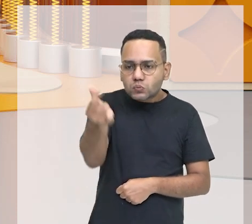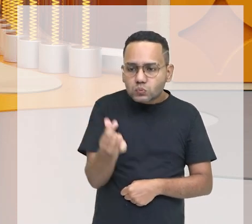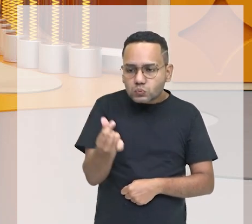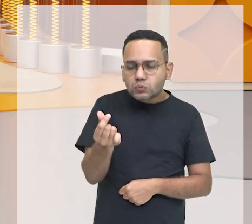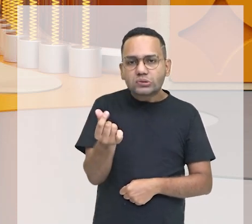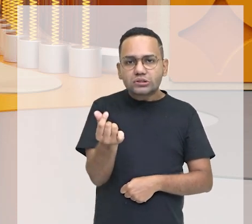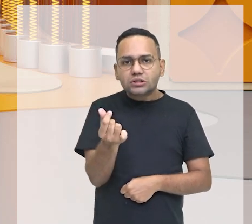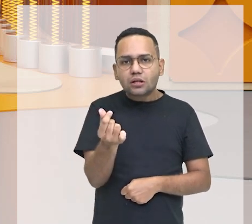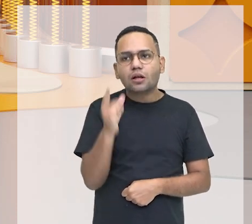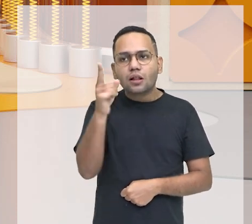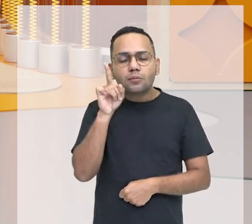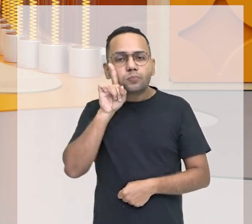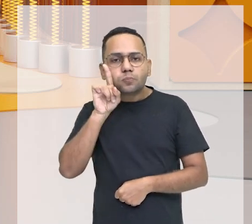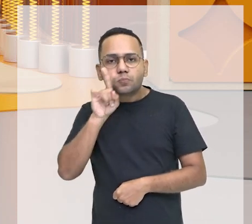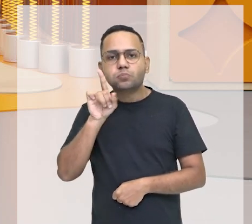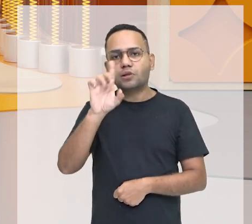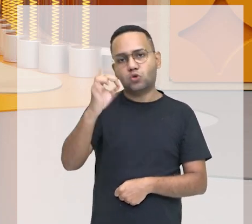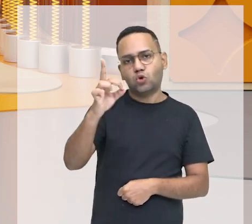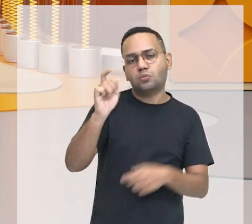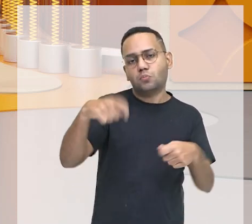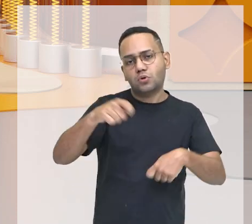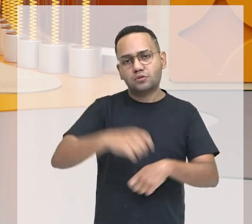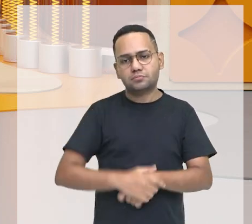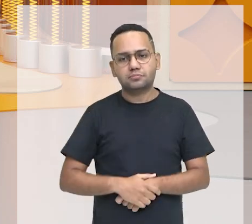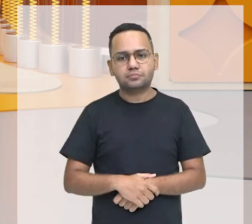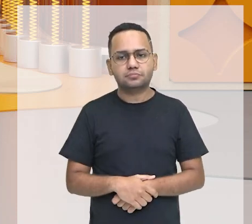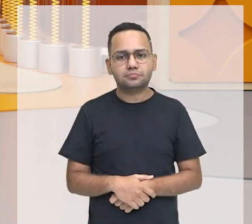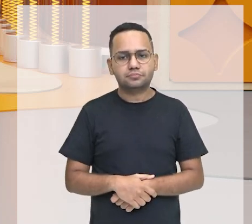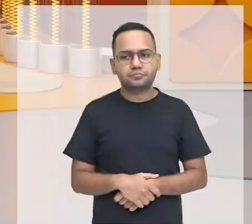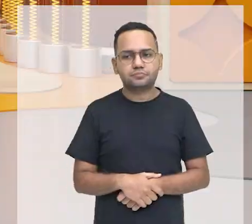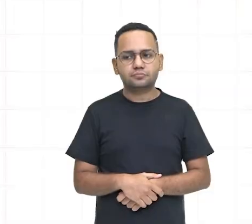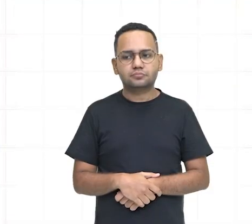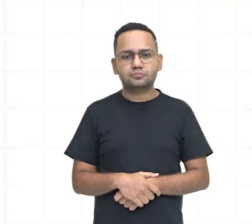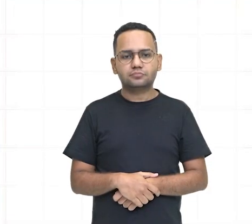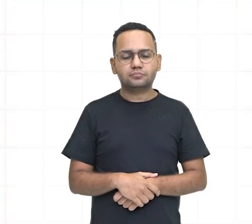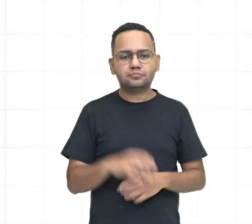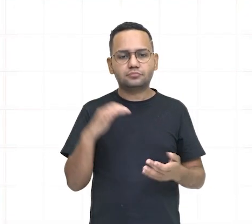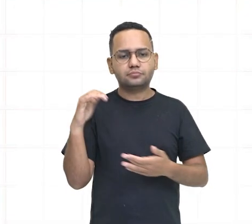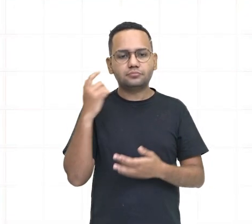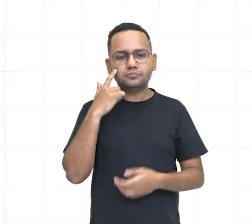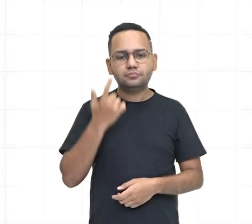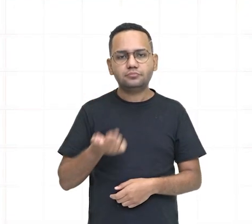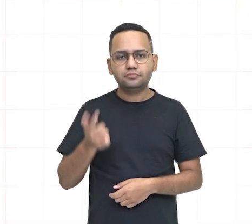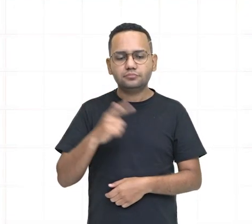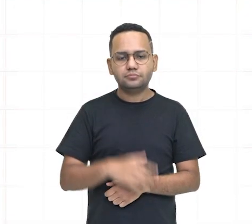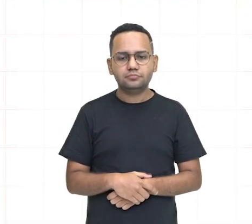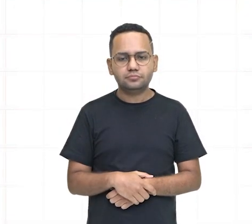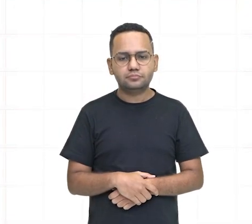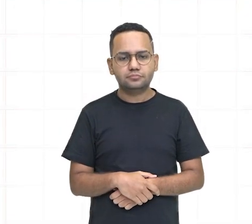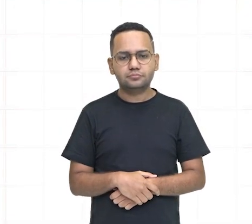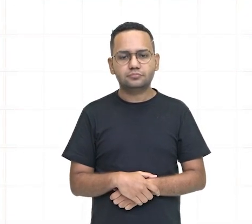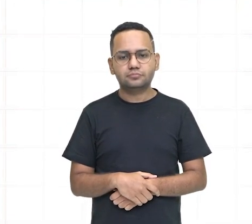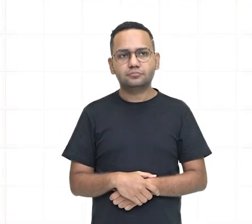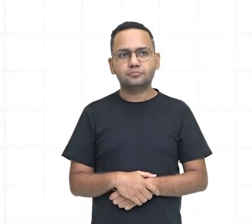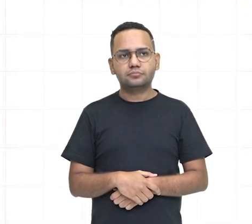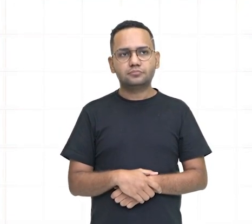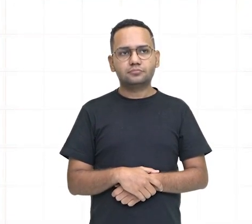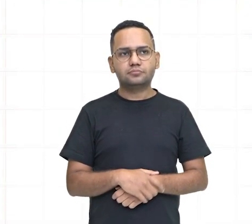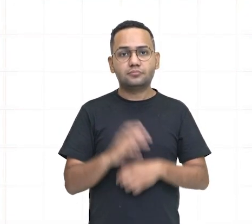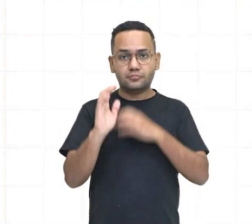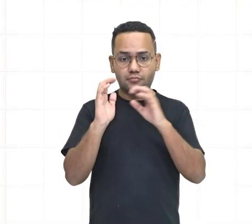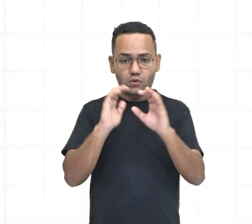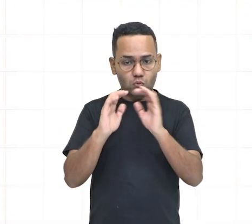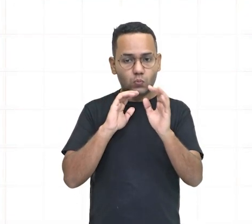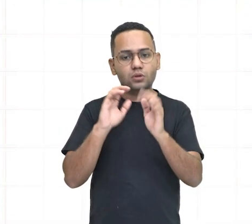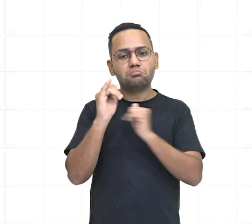assim por diante, né? Então, essa é uma prova, é um exemplo. O que mais? A comunicação via internet entre funcionários de uma